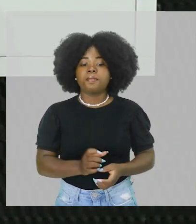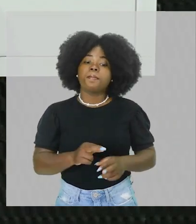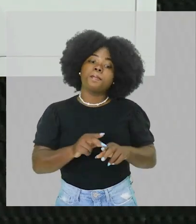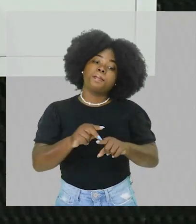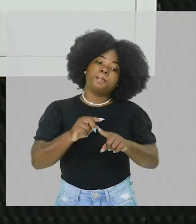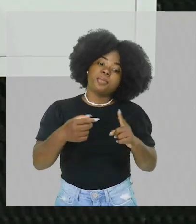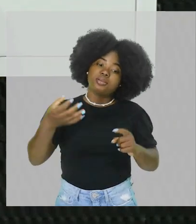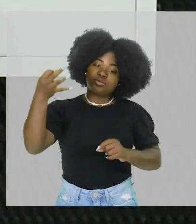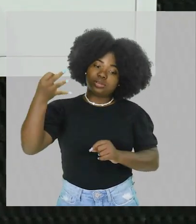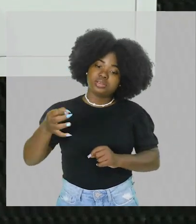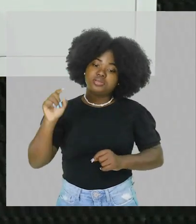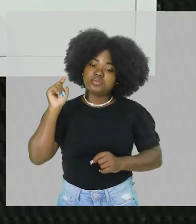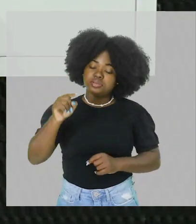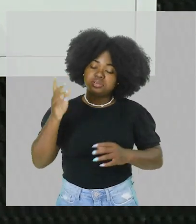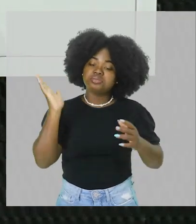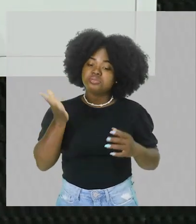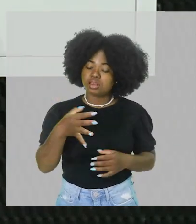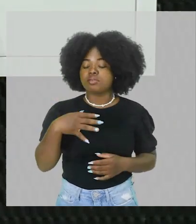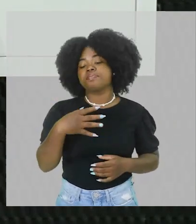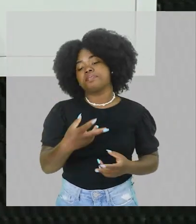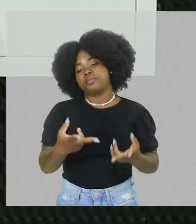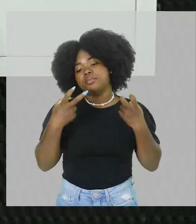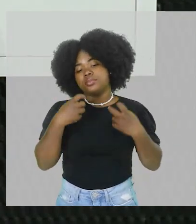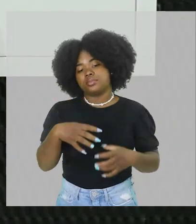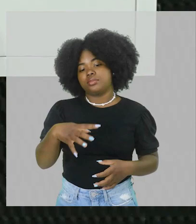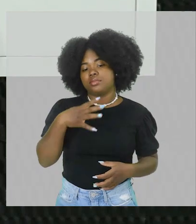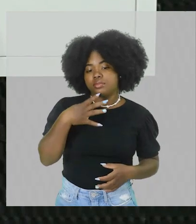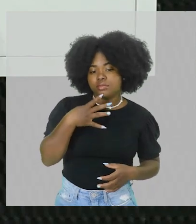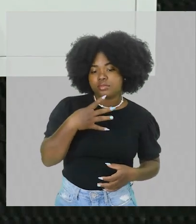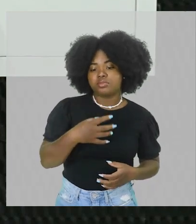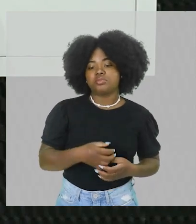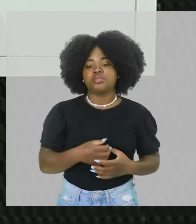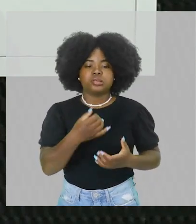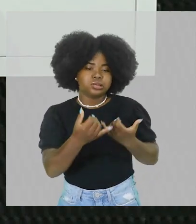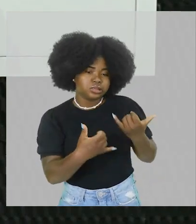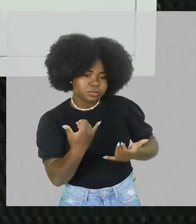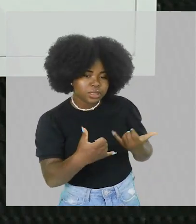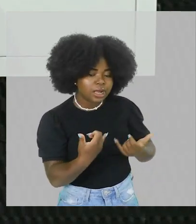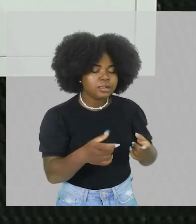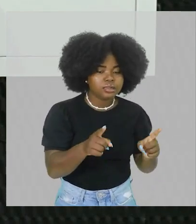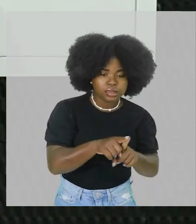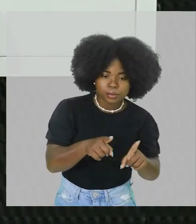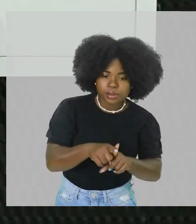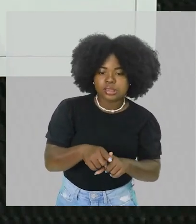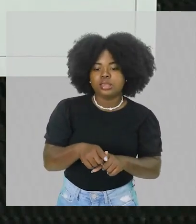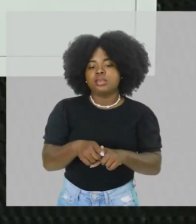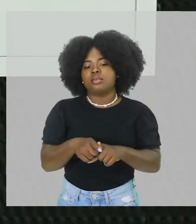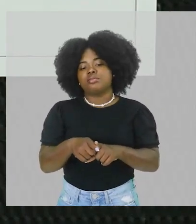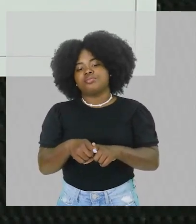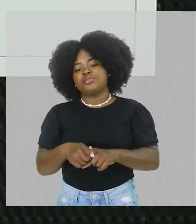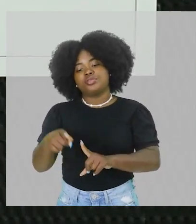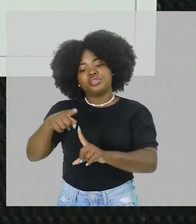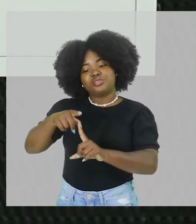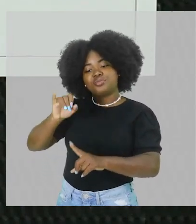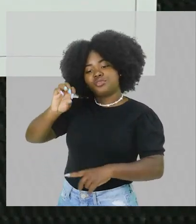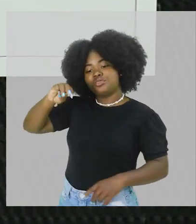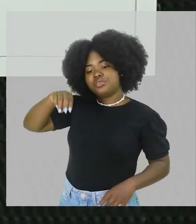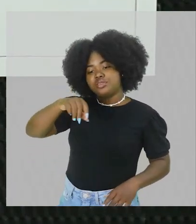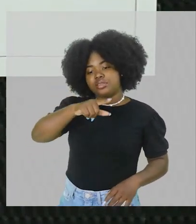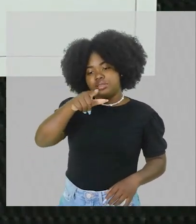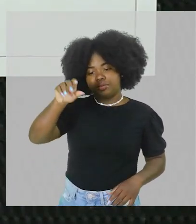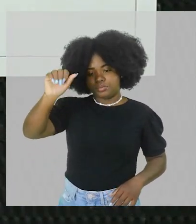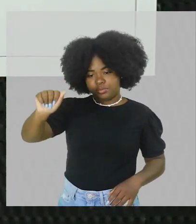já viram, né, já manusearam, já brincaram, certo? Com os ímãs, tá